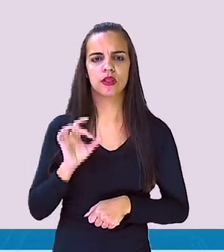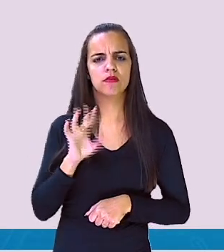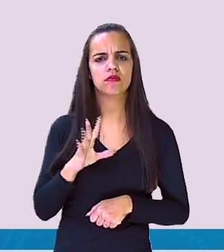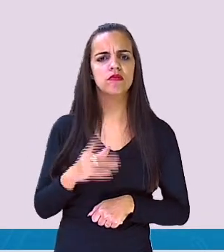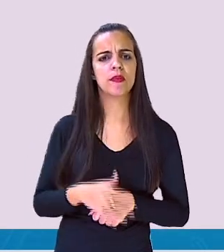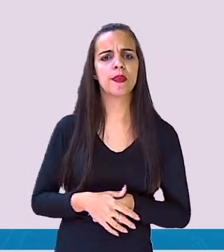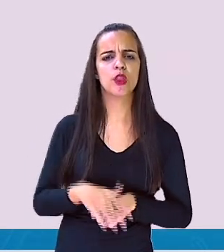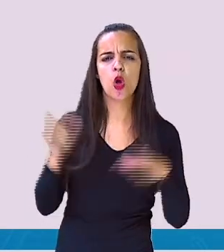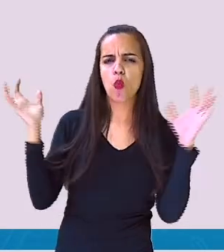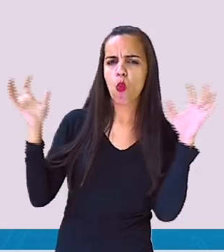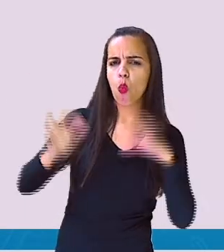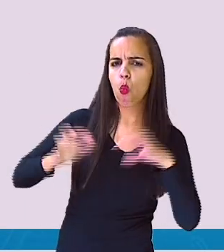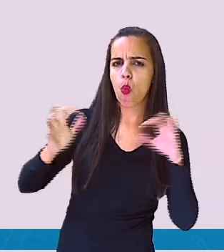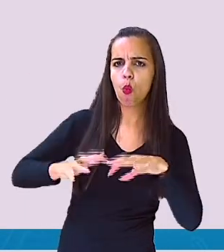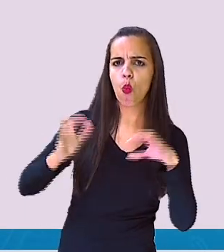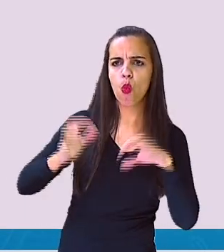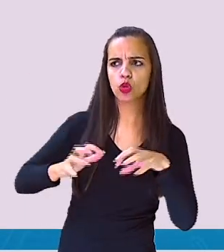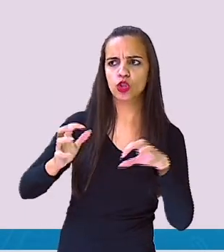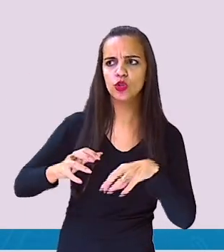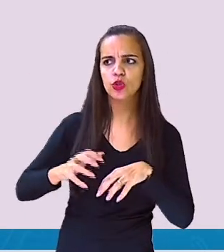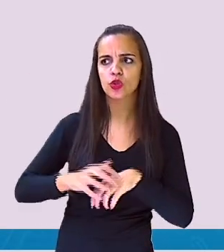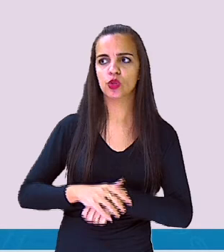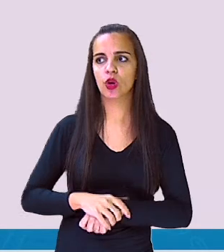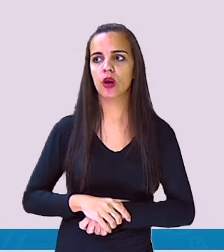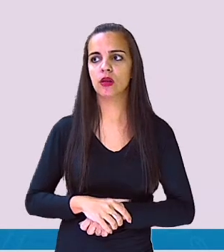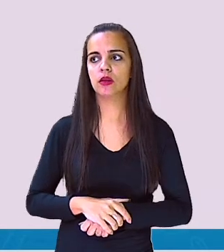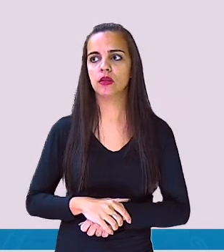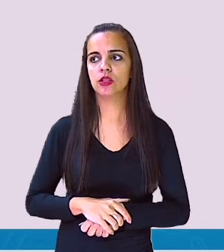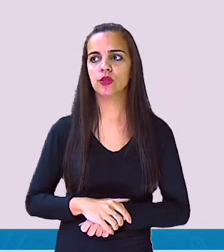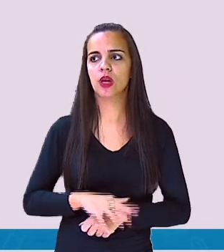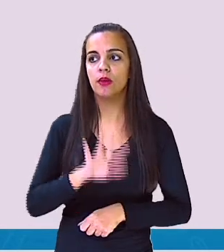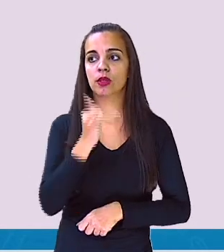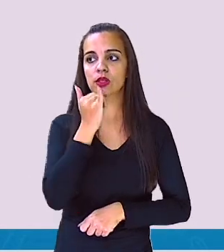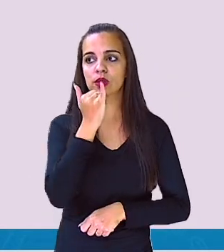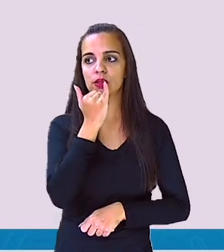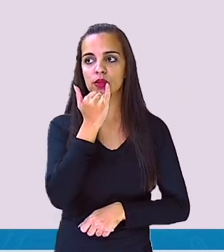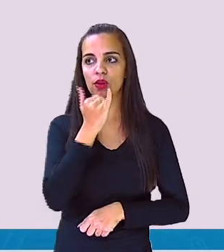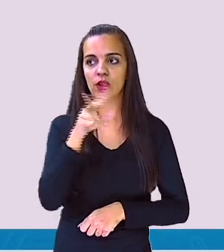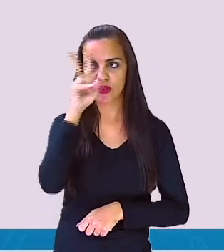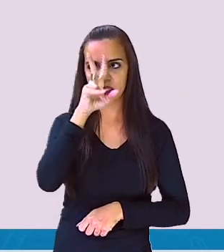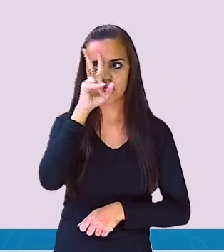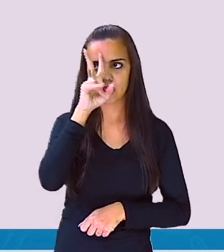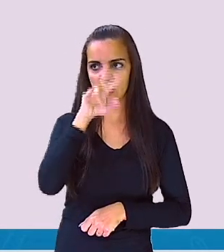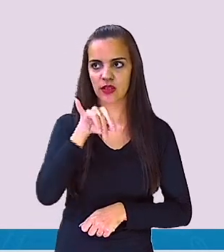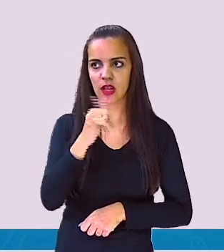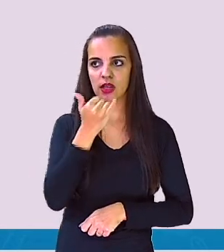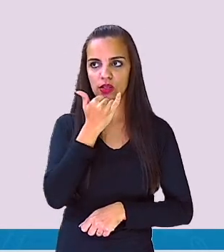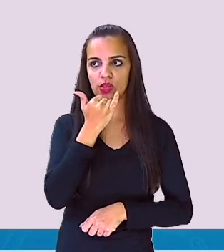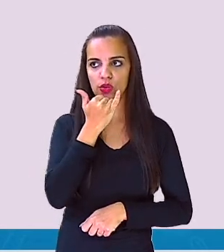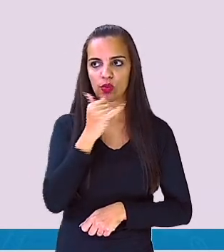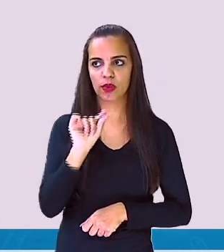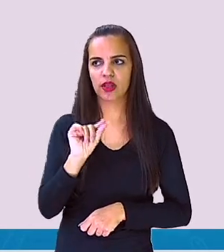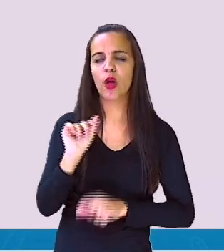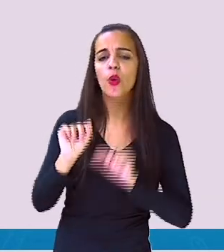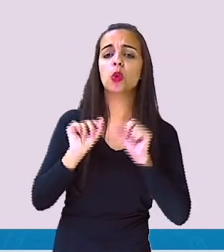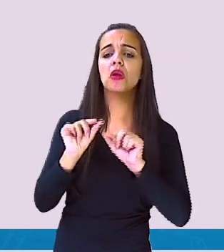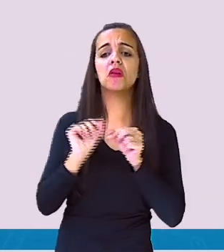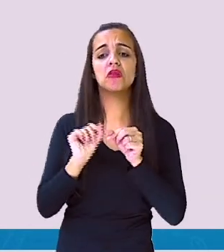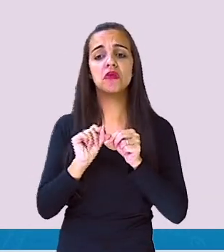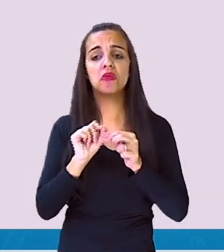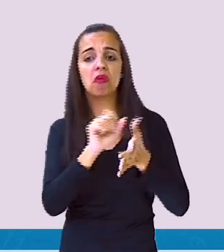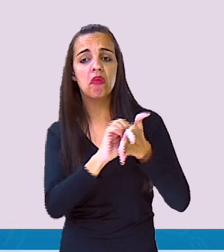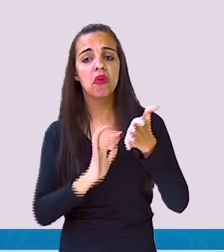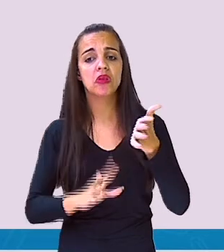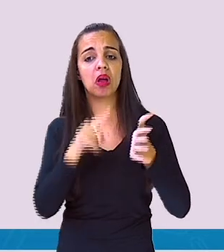Chove sem parar há 3 dias. Ah, é, isso mesmo, você que me lembrou, não li o que tinha que falar, o que tinha que fazer nesse